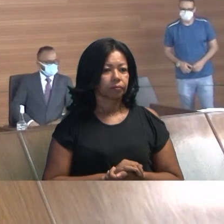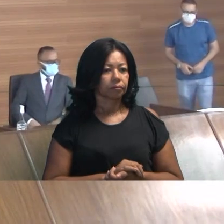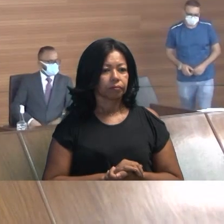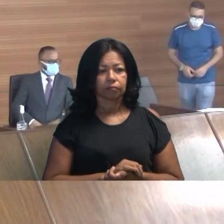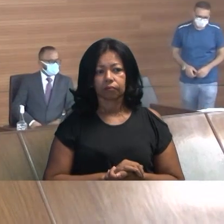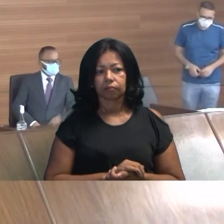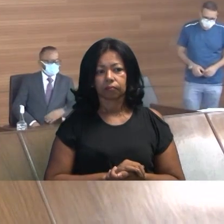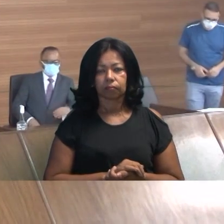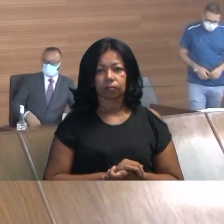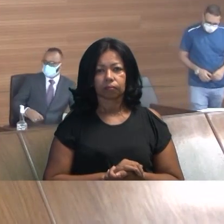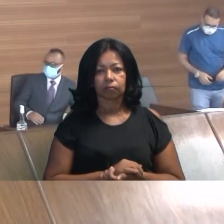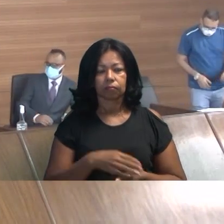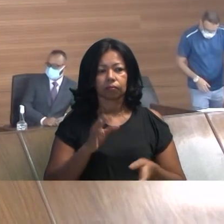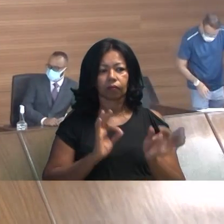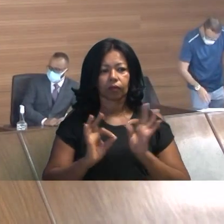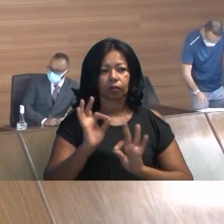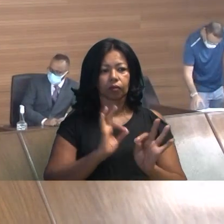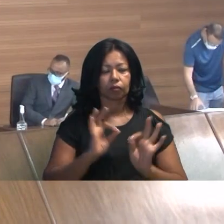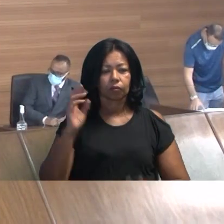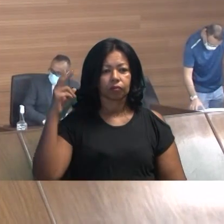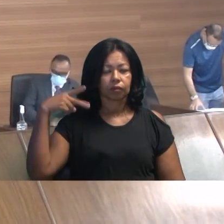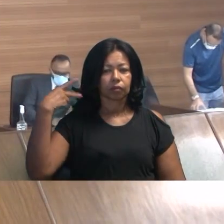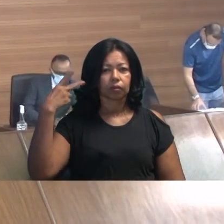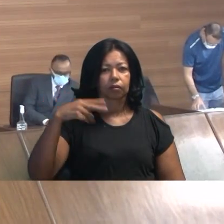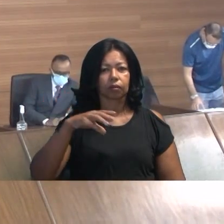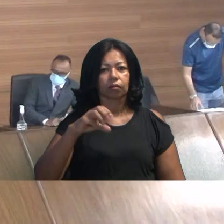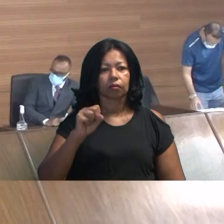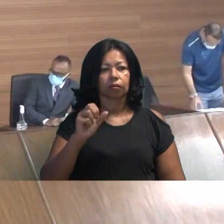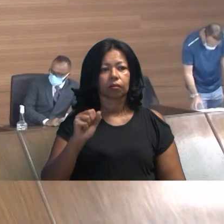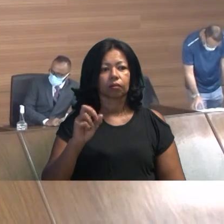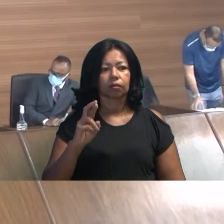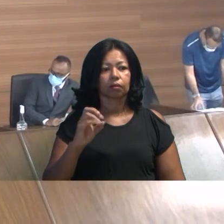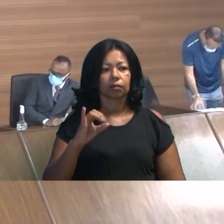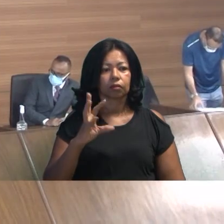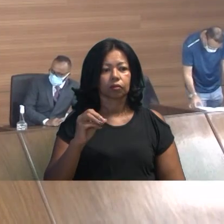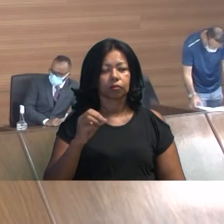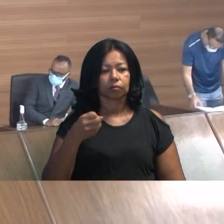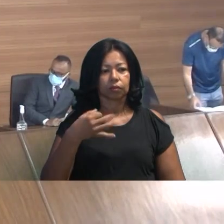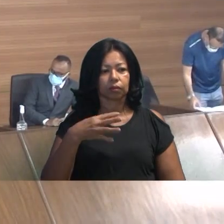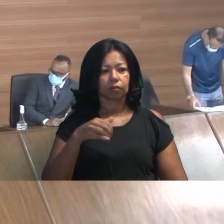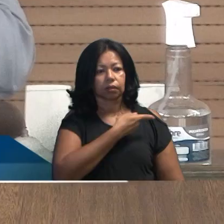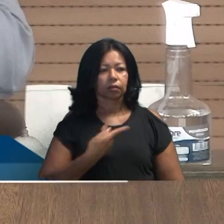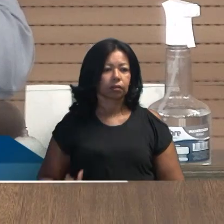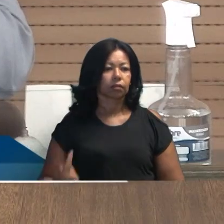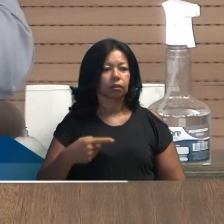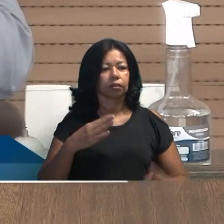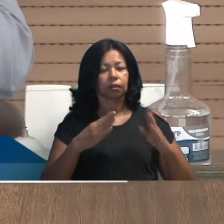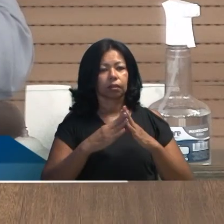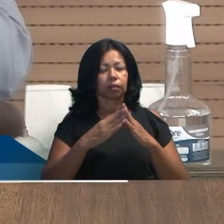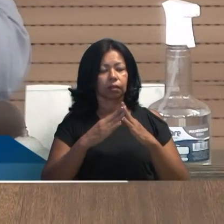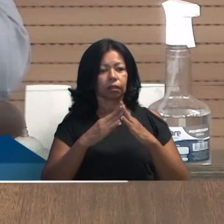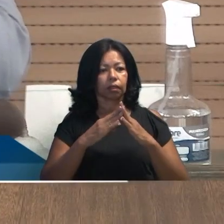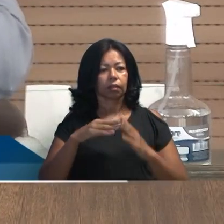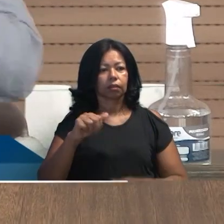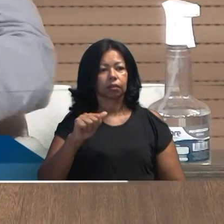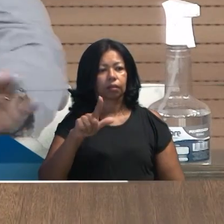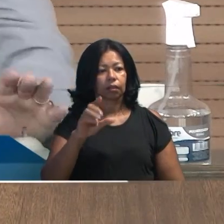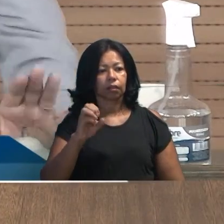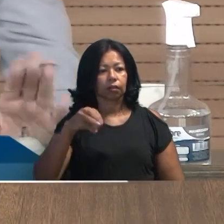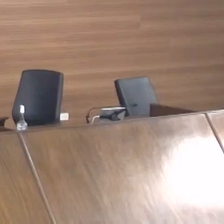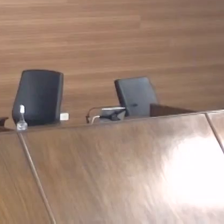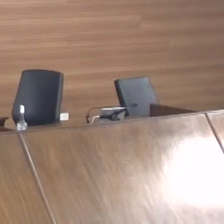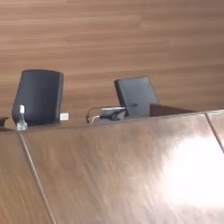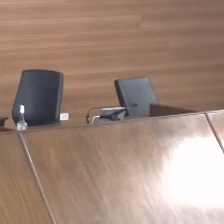é a primeira sessão ordinária de 2021 realizada no plenário da Câmara Municipal de Cubatão destinam-se exclusivamente